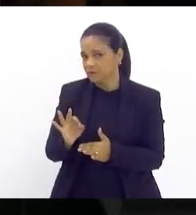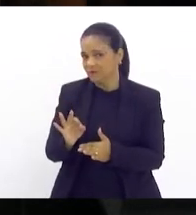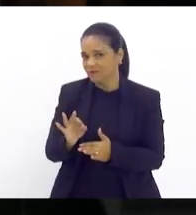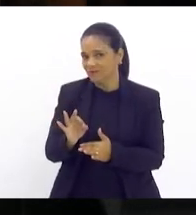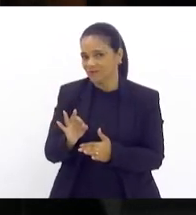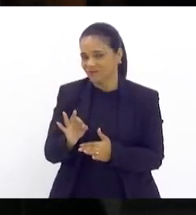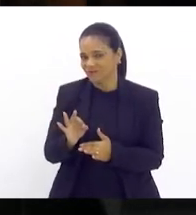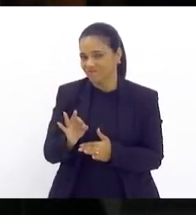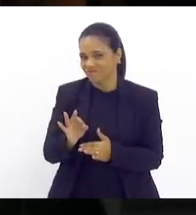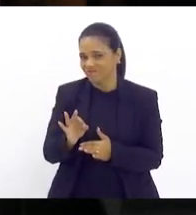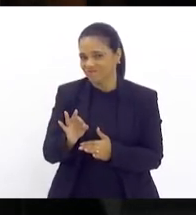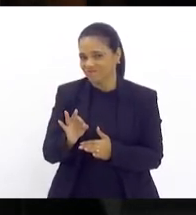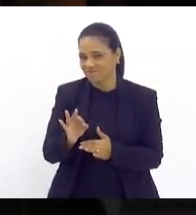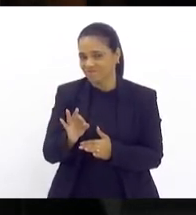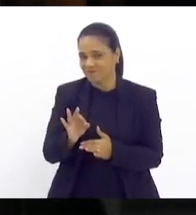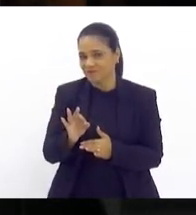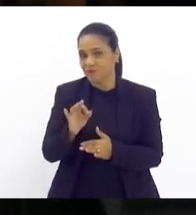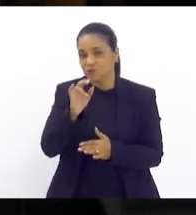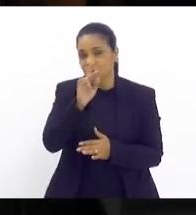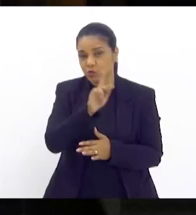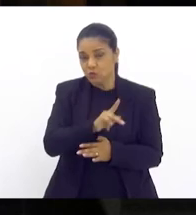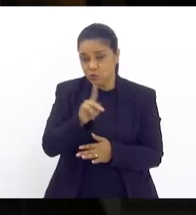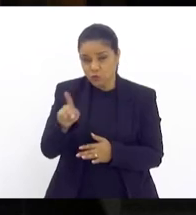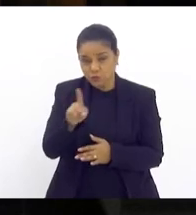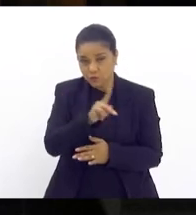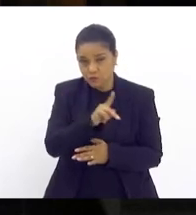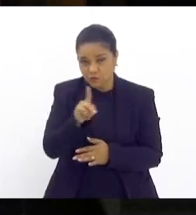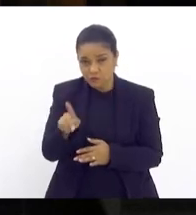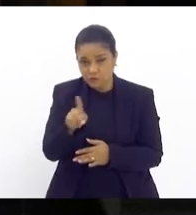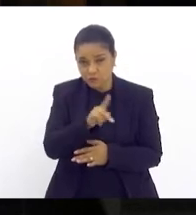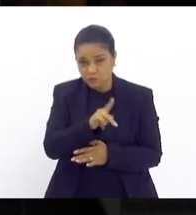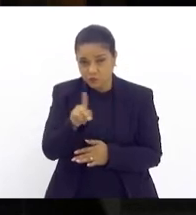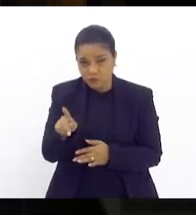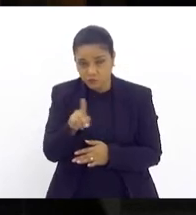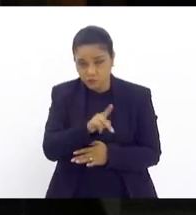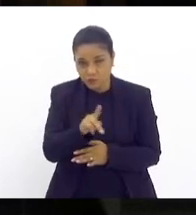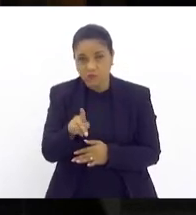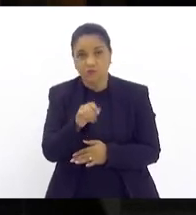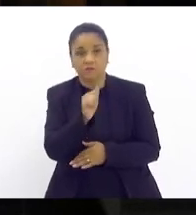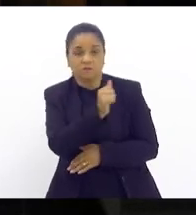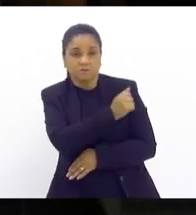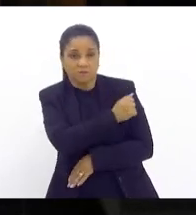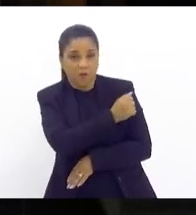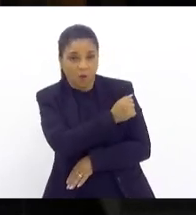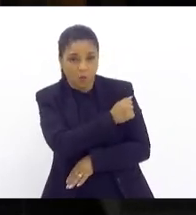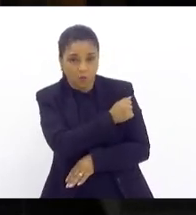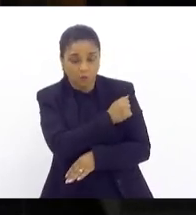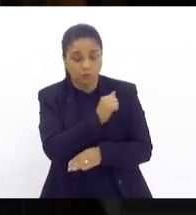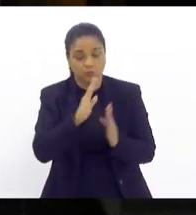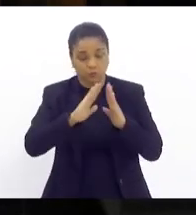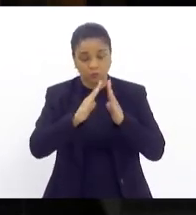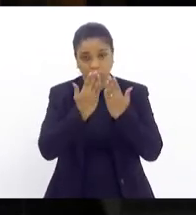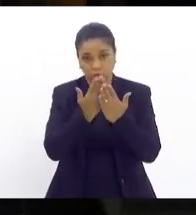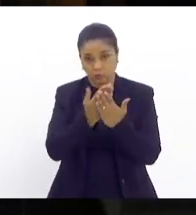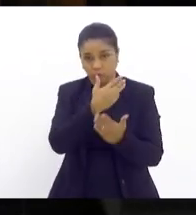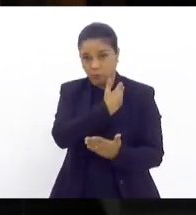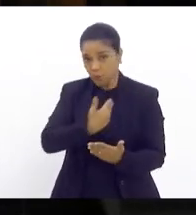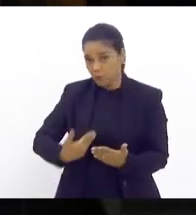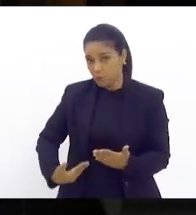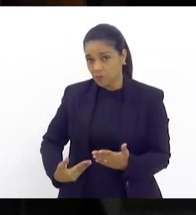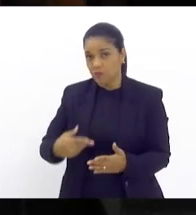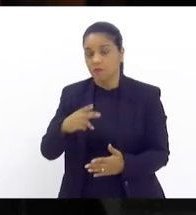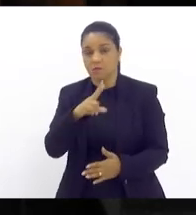da do corpo docente discente das escolas públicas e privadas